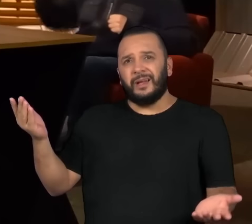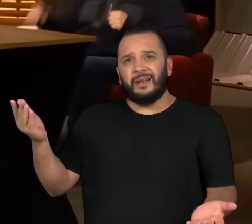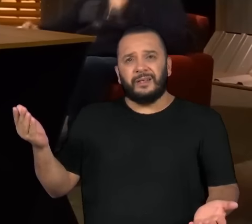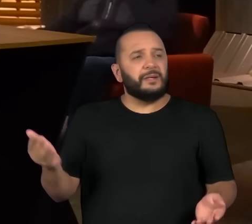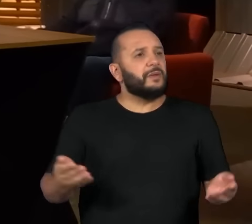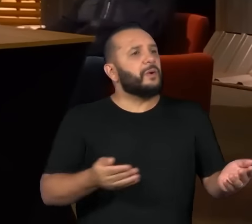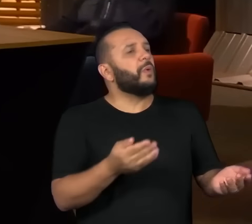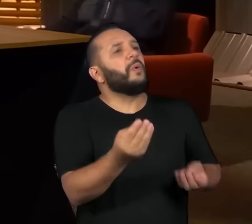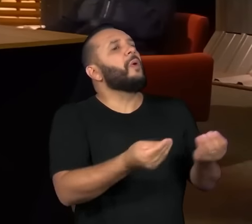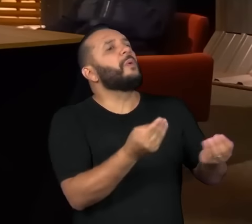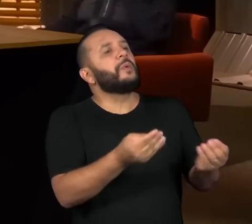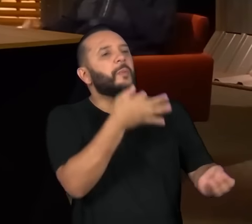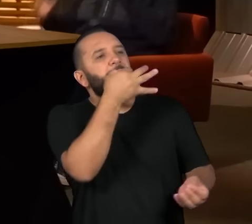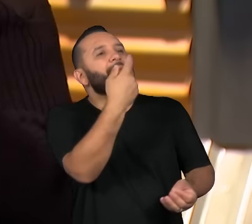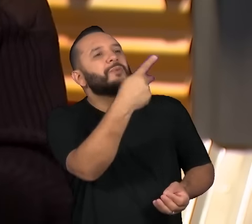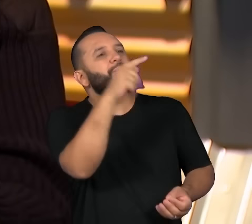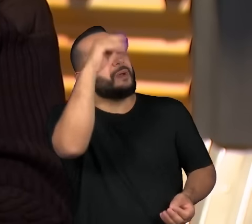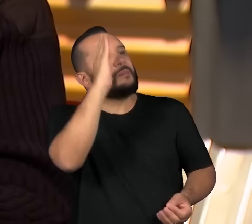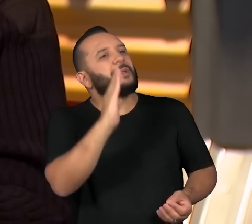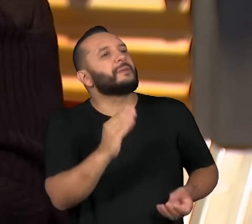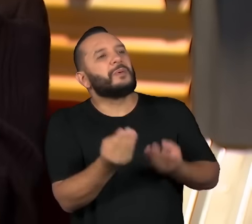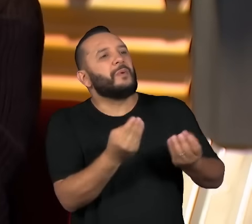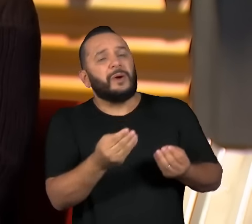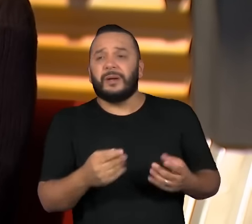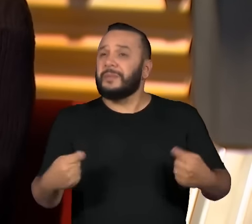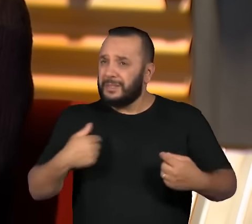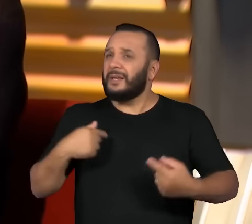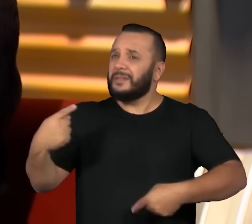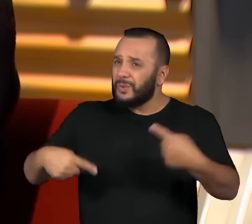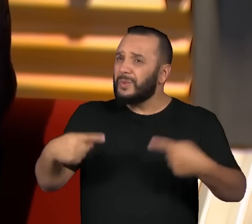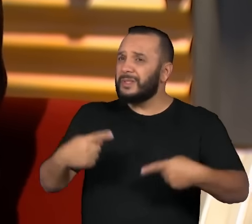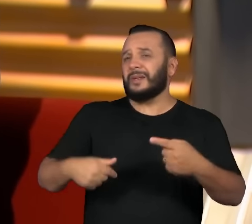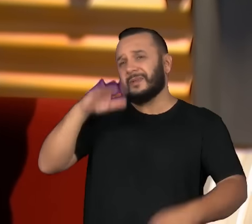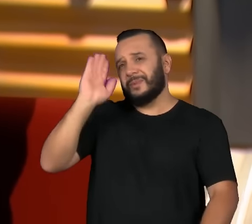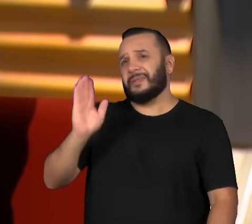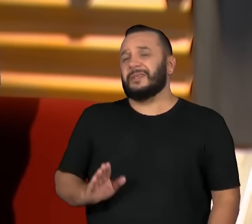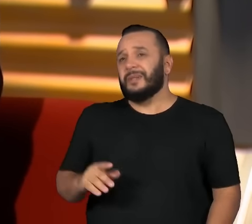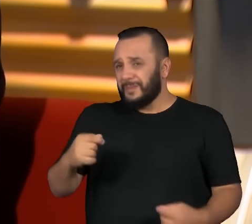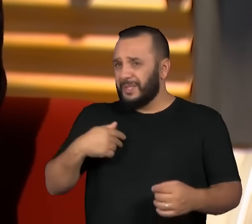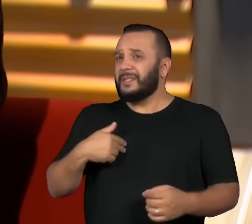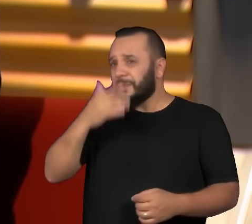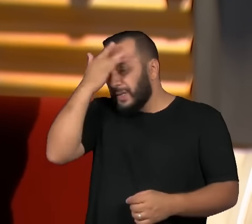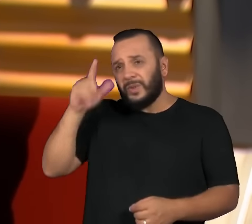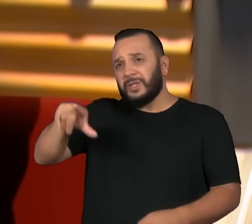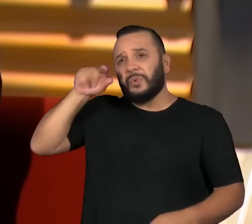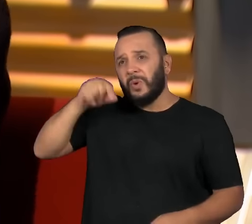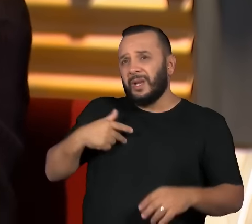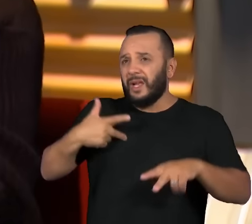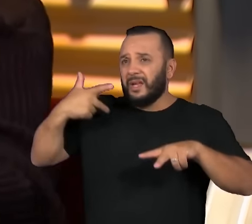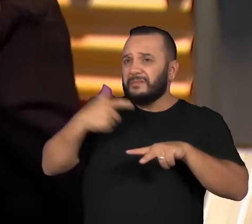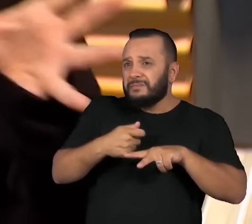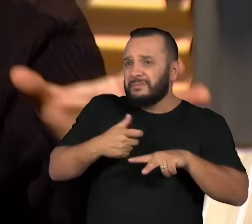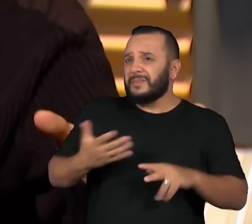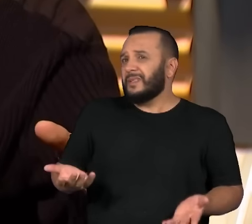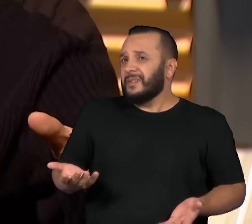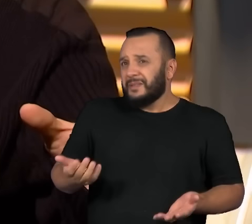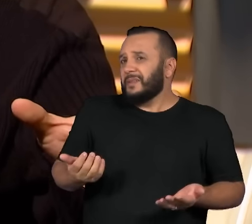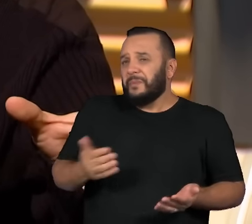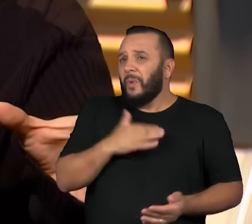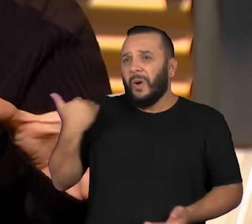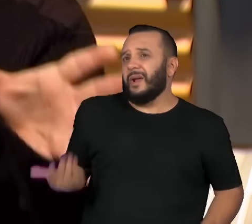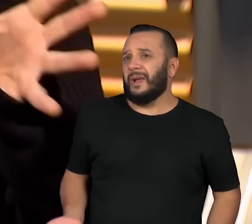você acha que deveria ser? uma discussão. A opção da eutanásia, ela tem que existir, ela tem que estar ali para casos